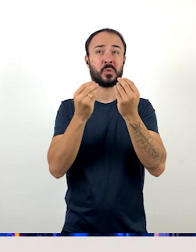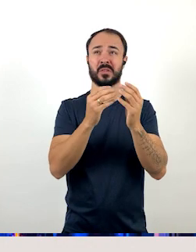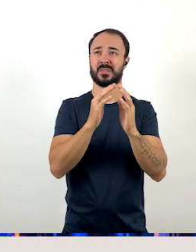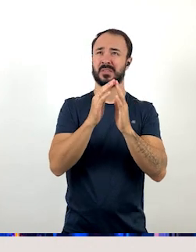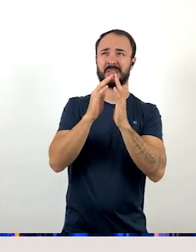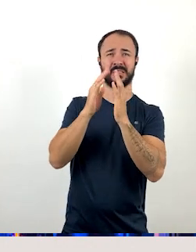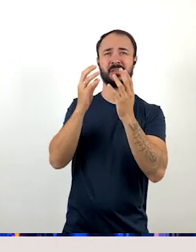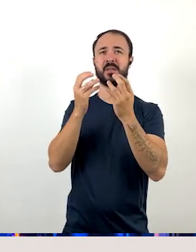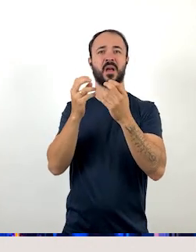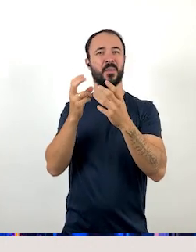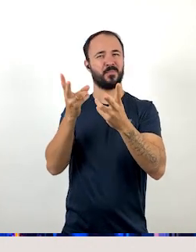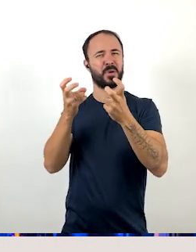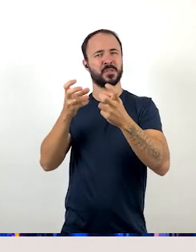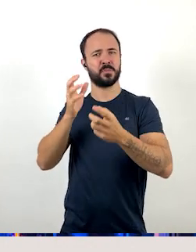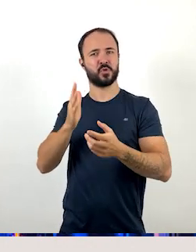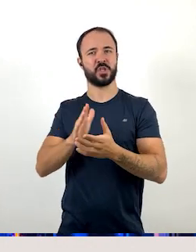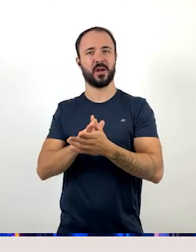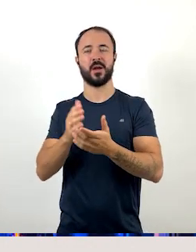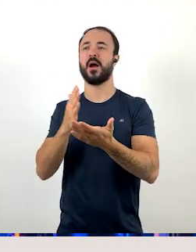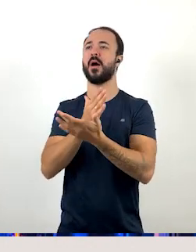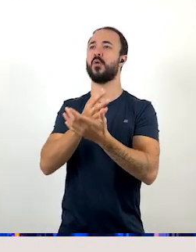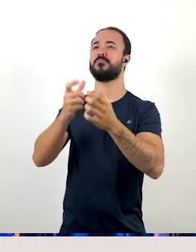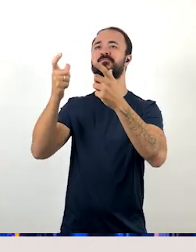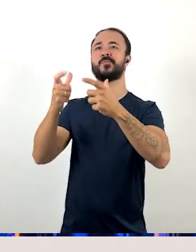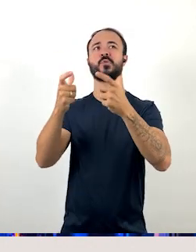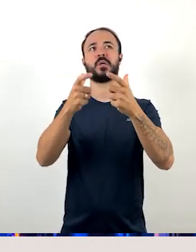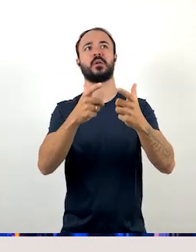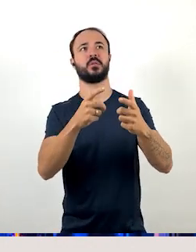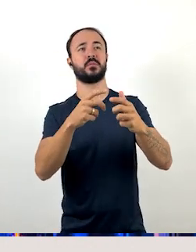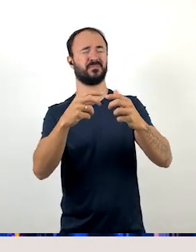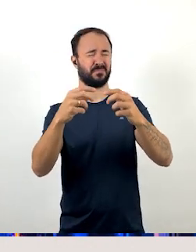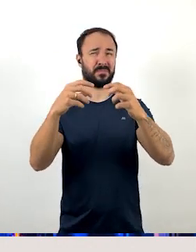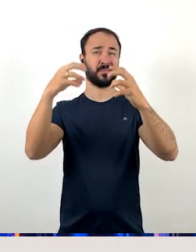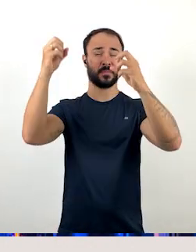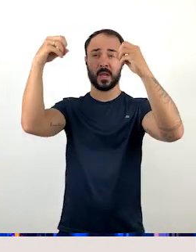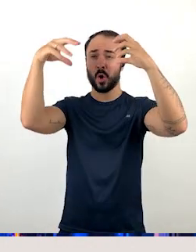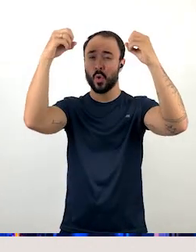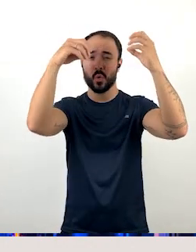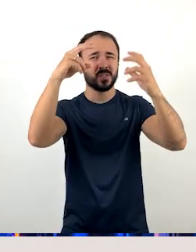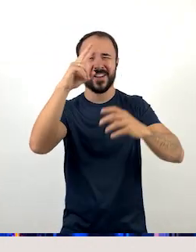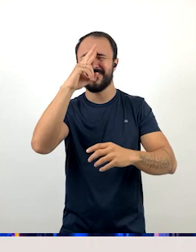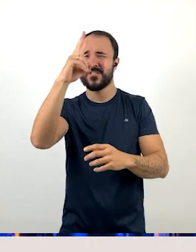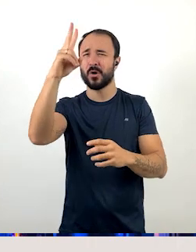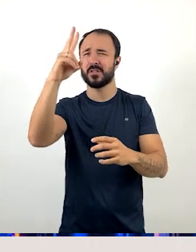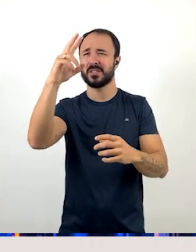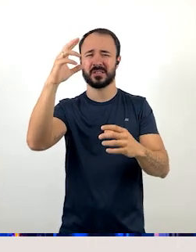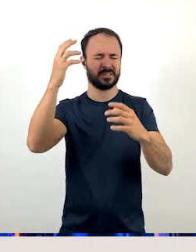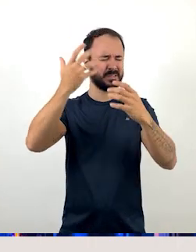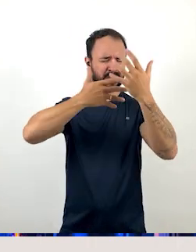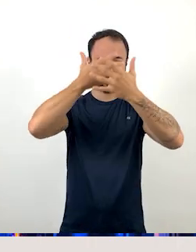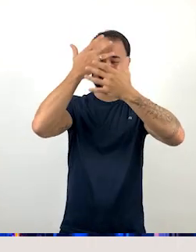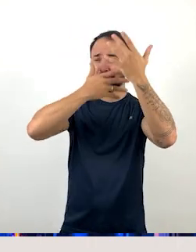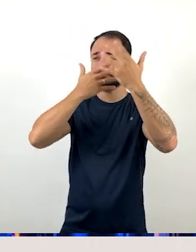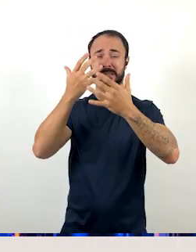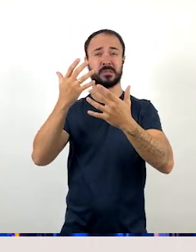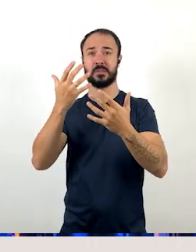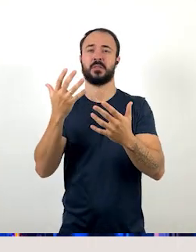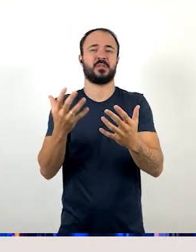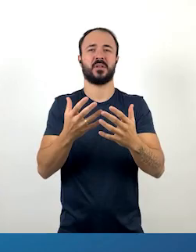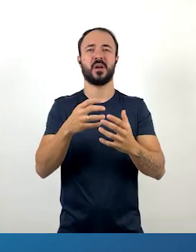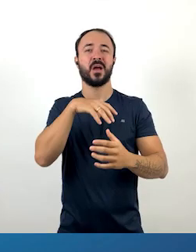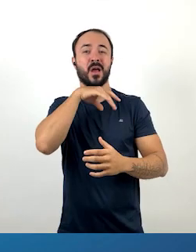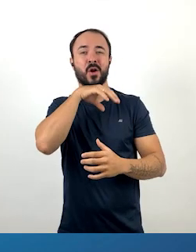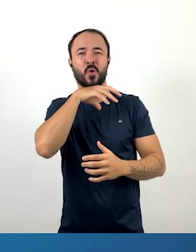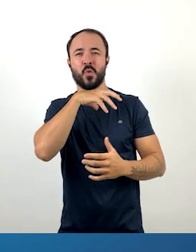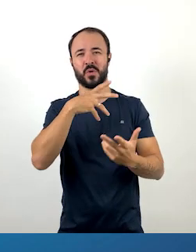tem muita iluminação, muito LED, você acaba tendo uma irritabilidade muito grande nos olhos. Não só isso. A poluição